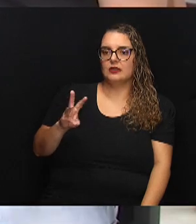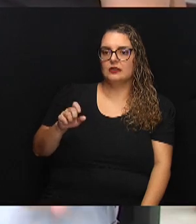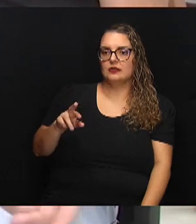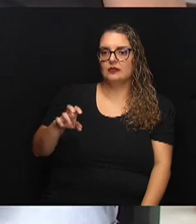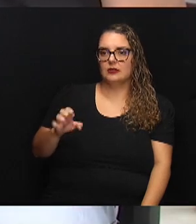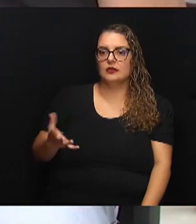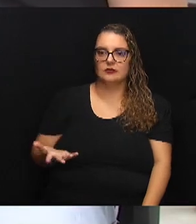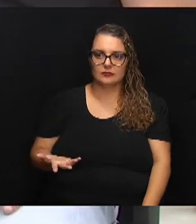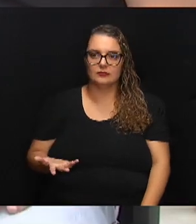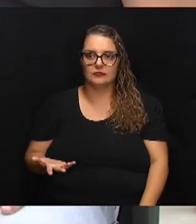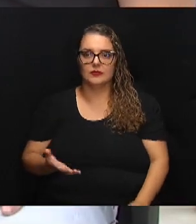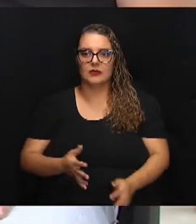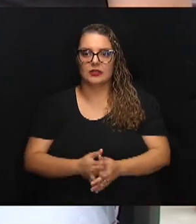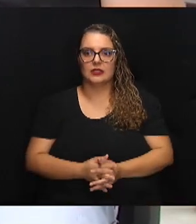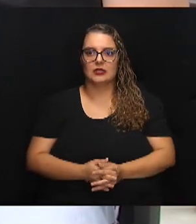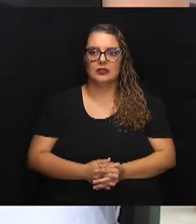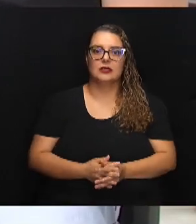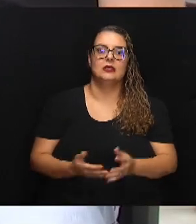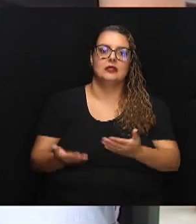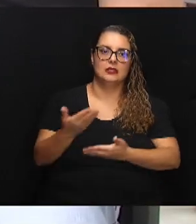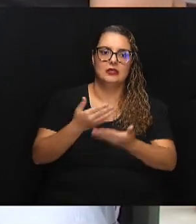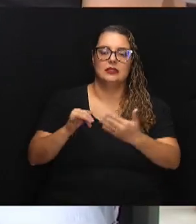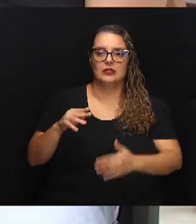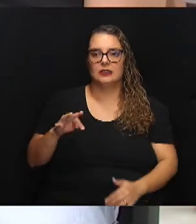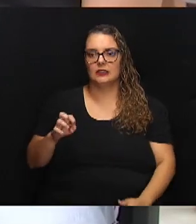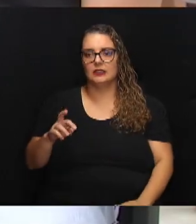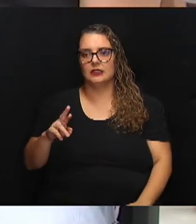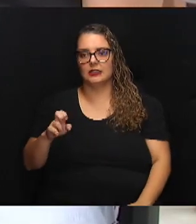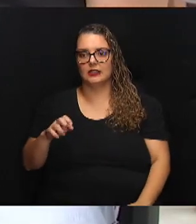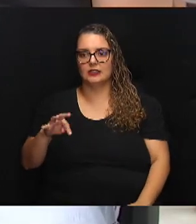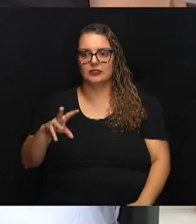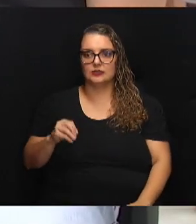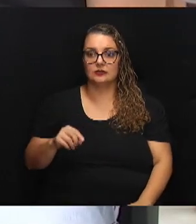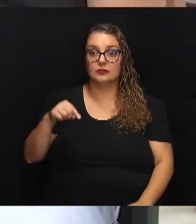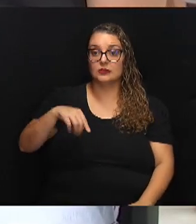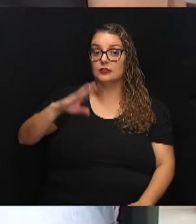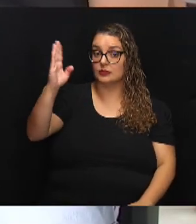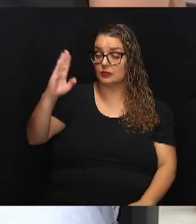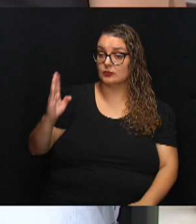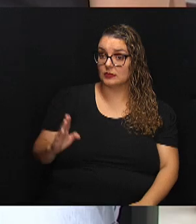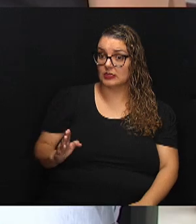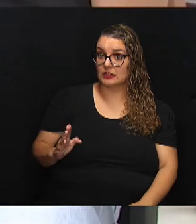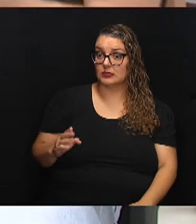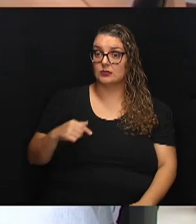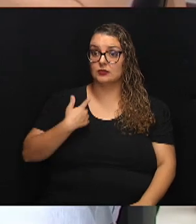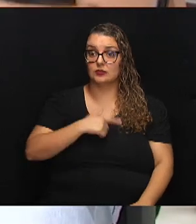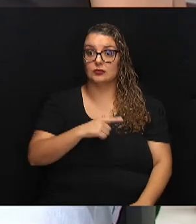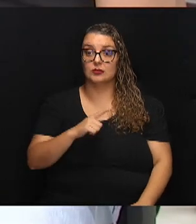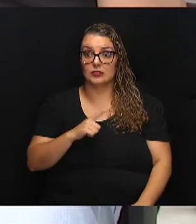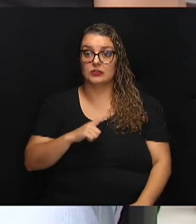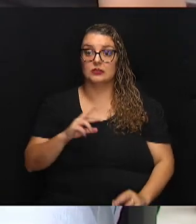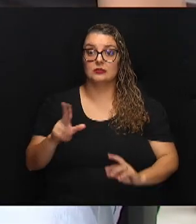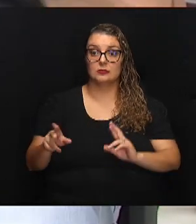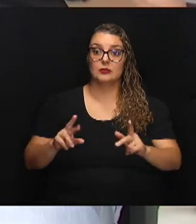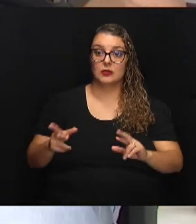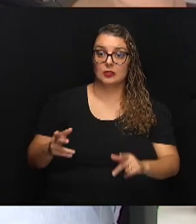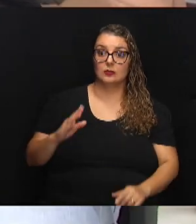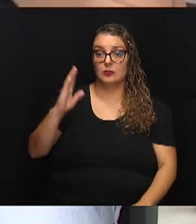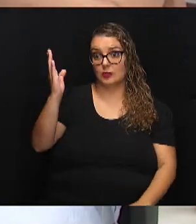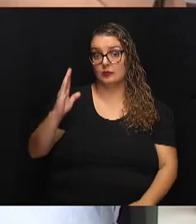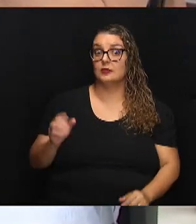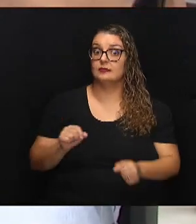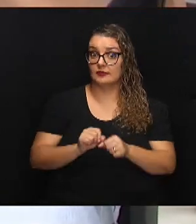mais do que um software interativo. E no Brasil, a gente tem um diferencial, porque o brasileiro ele faz de